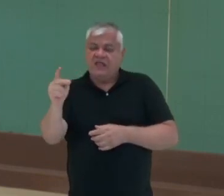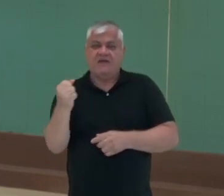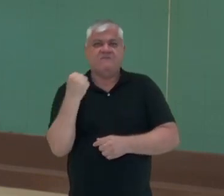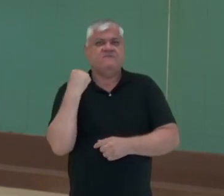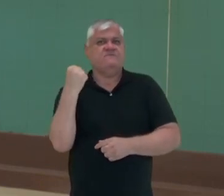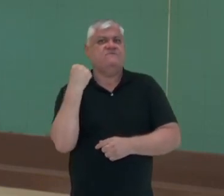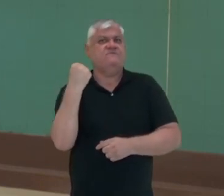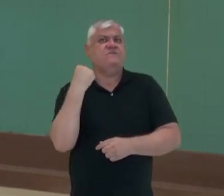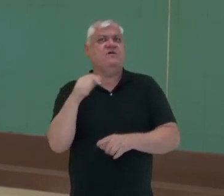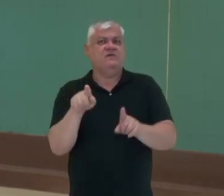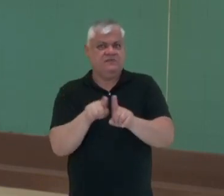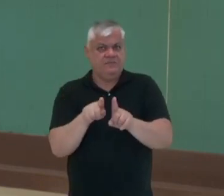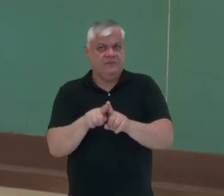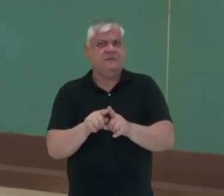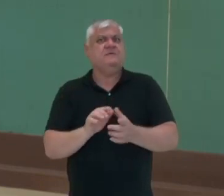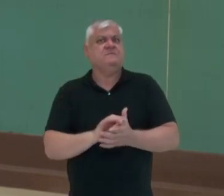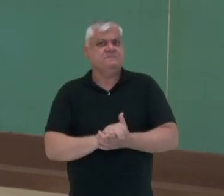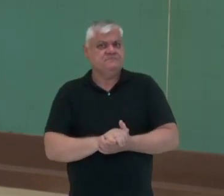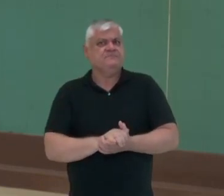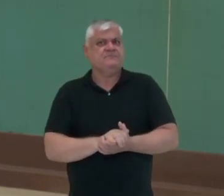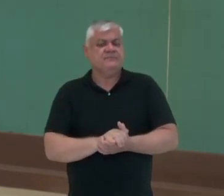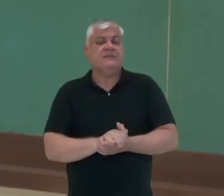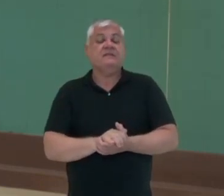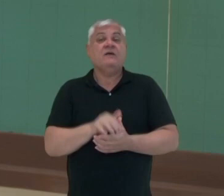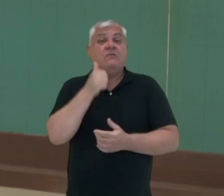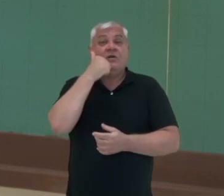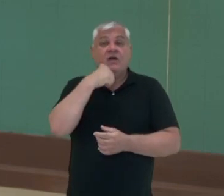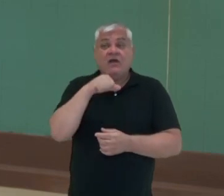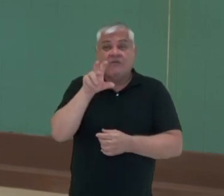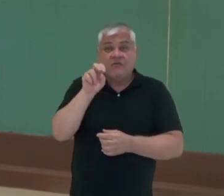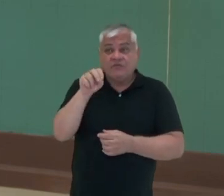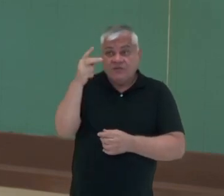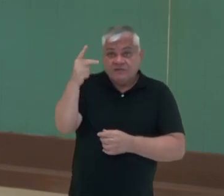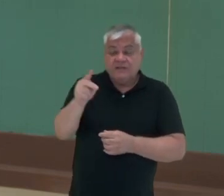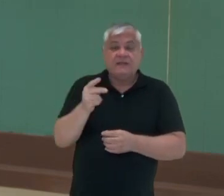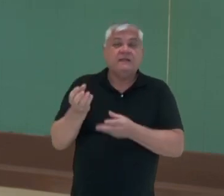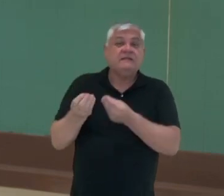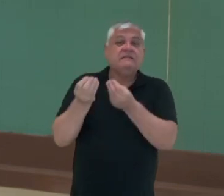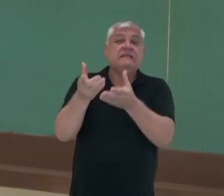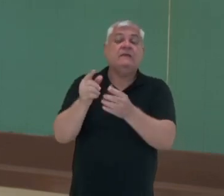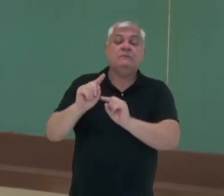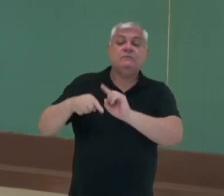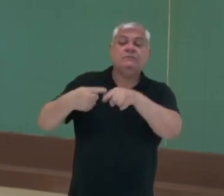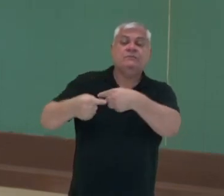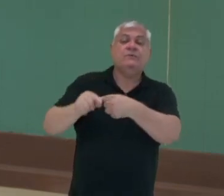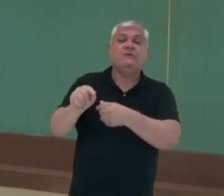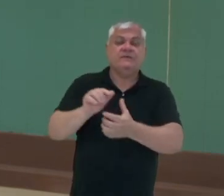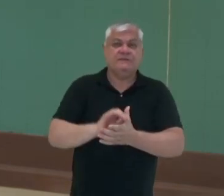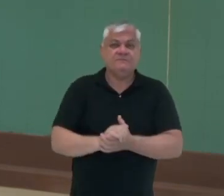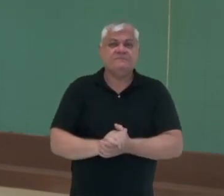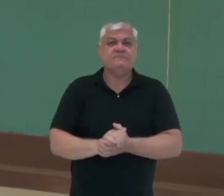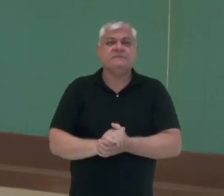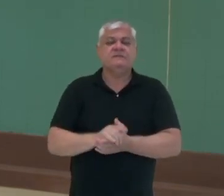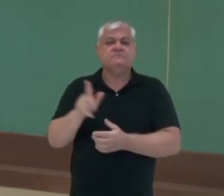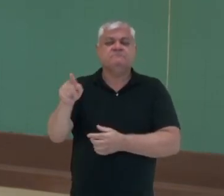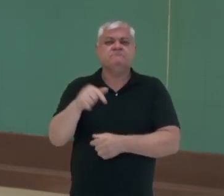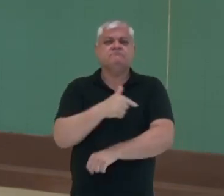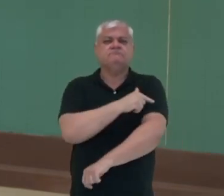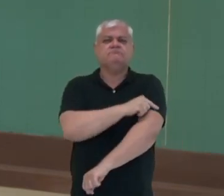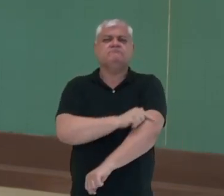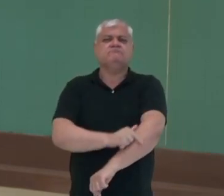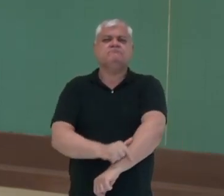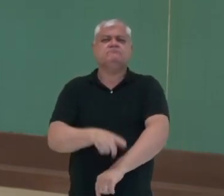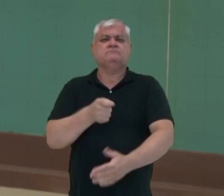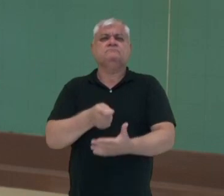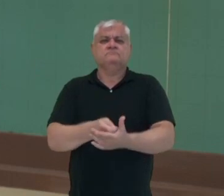a pessoa que mais cuidou dela. E a avó dela trouxe para ela essa questão da disciplina. Então